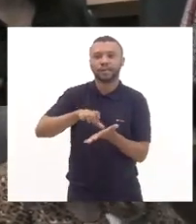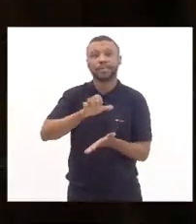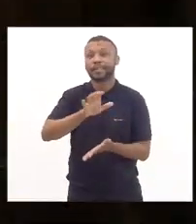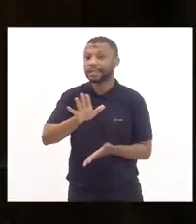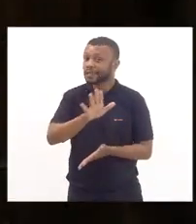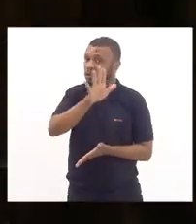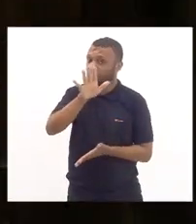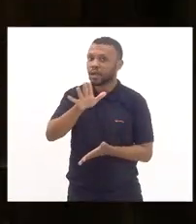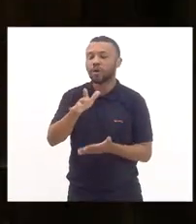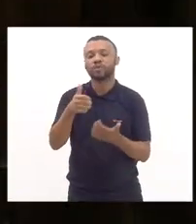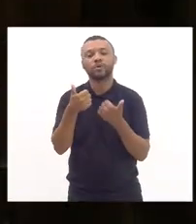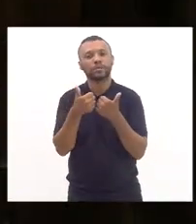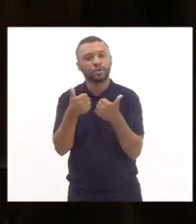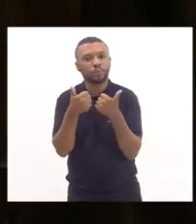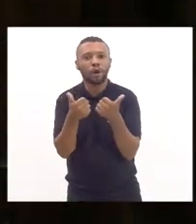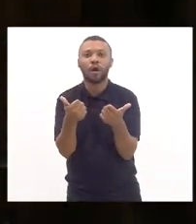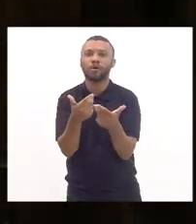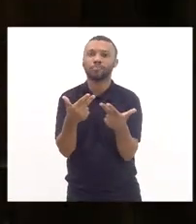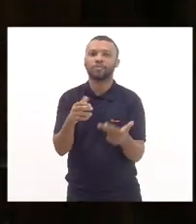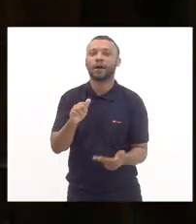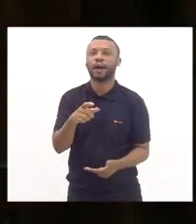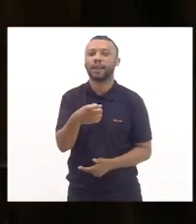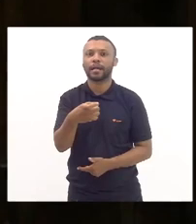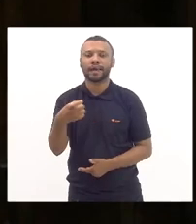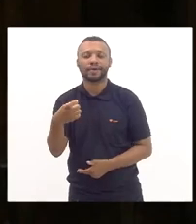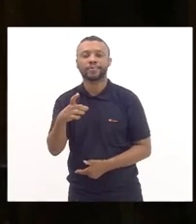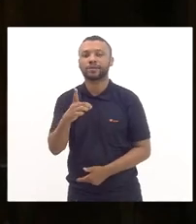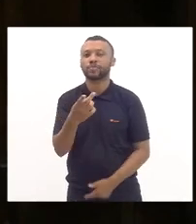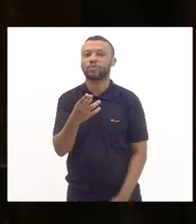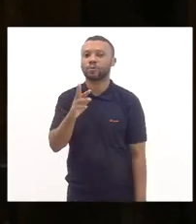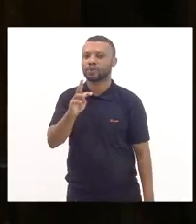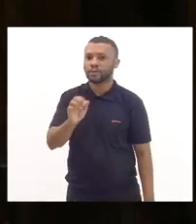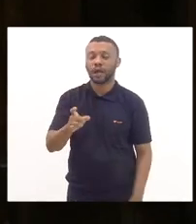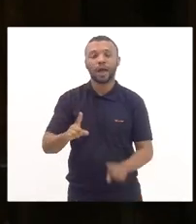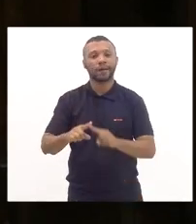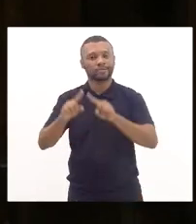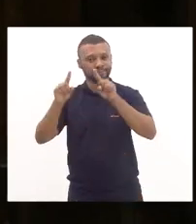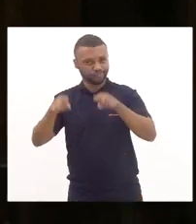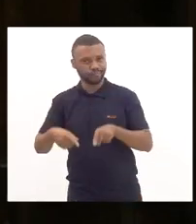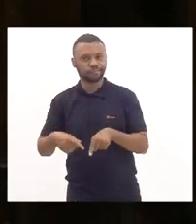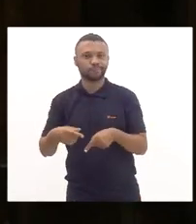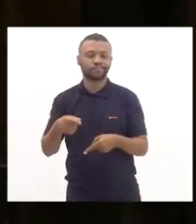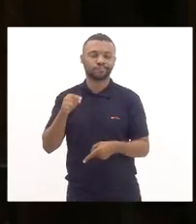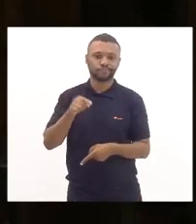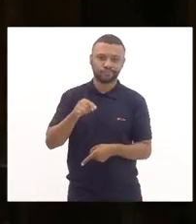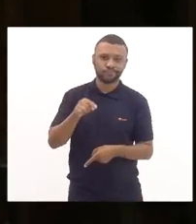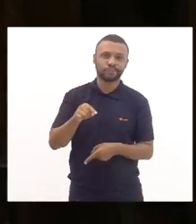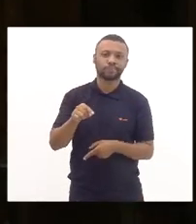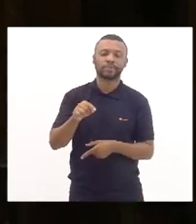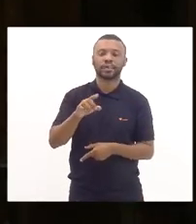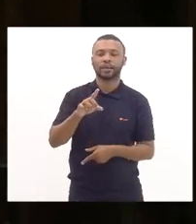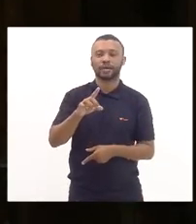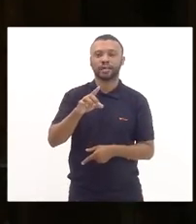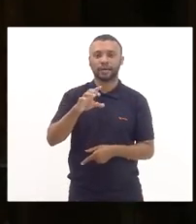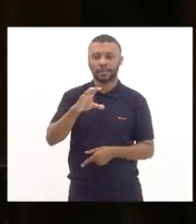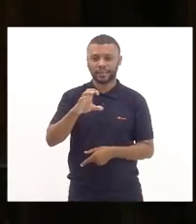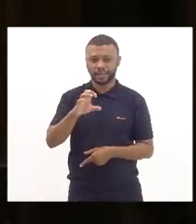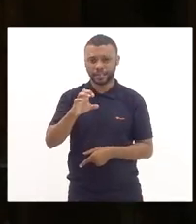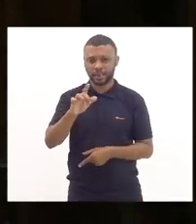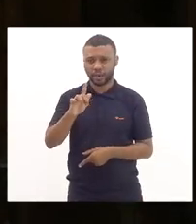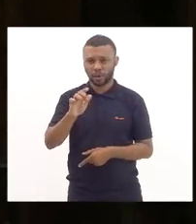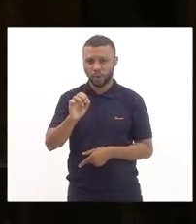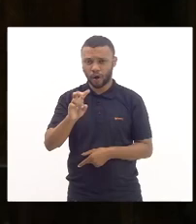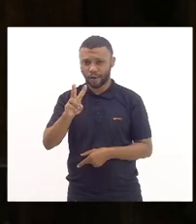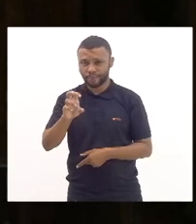Terrestres, Alex Dutra, agente civil da Segovi, Sérgio Barbosa de Souza, técnico